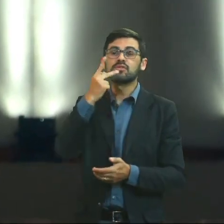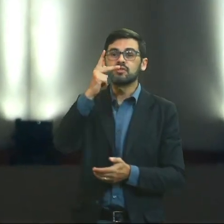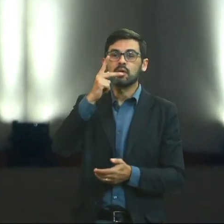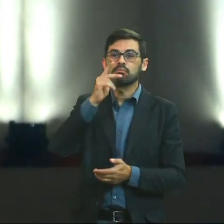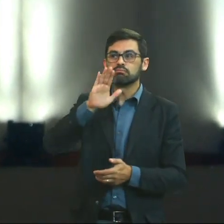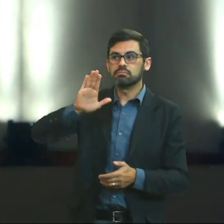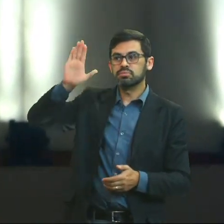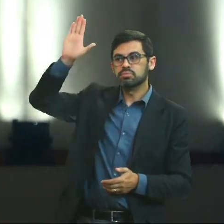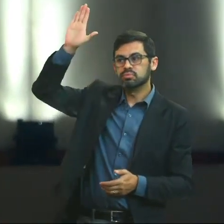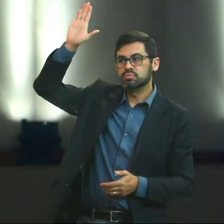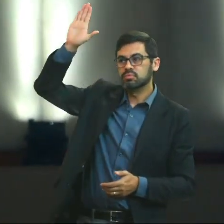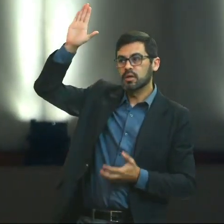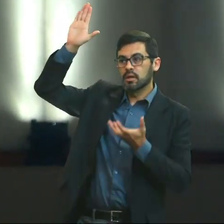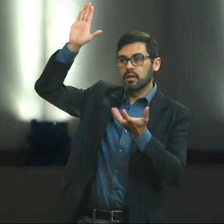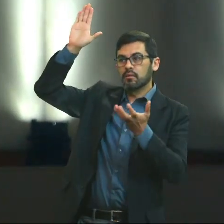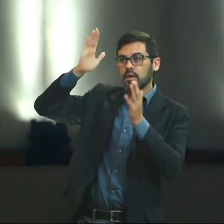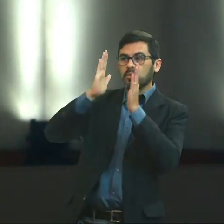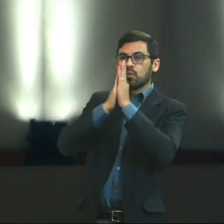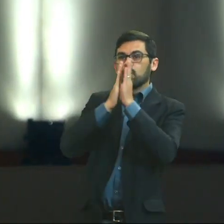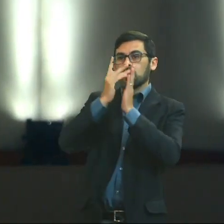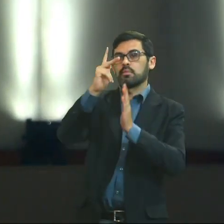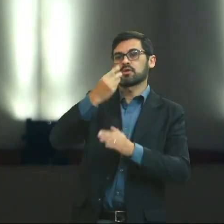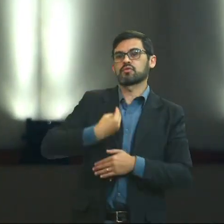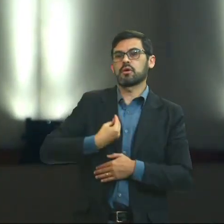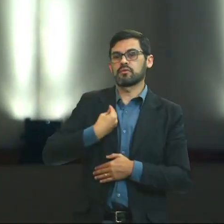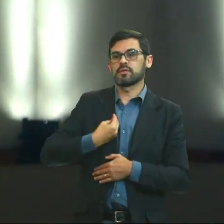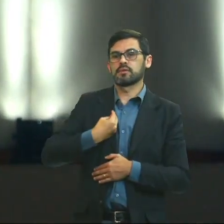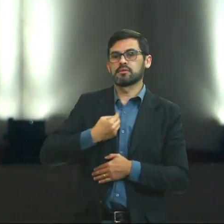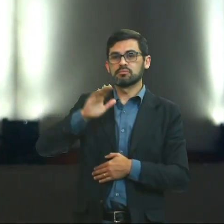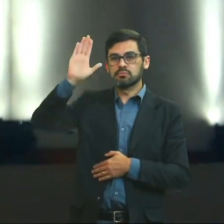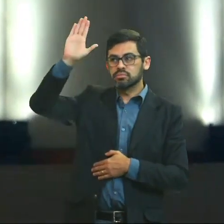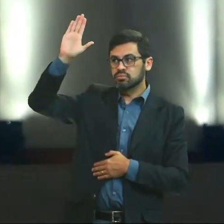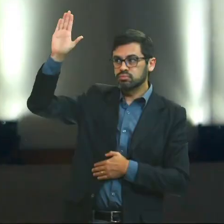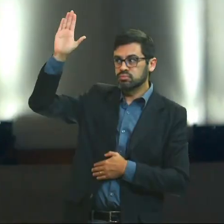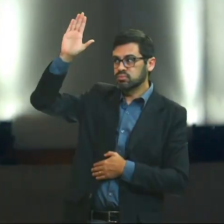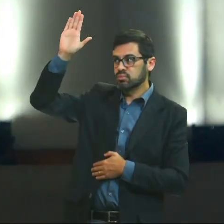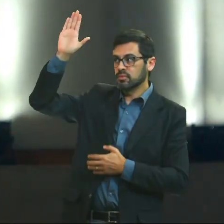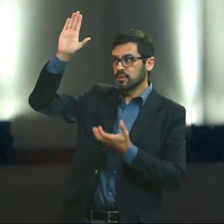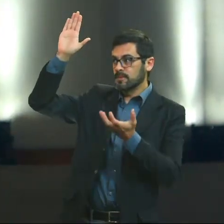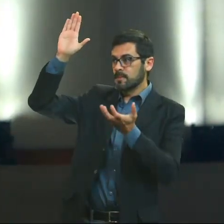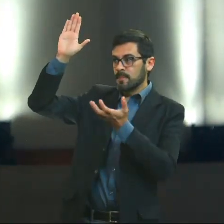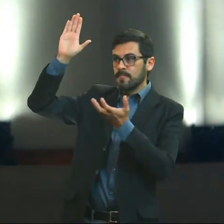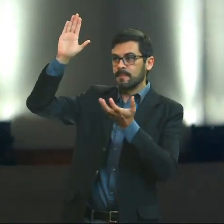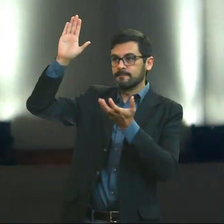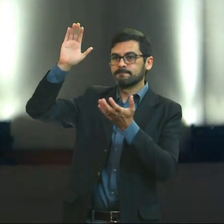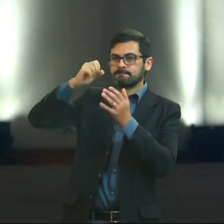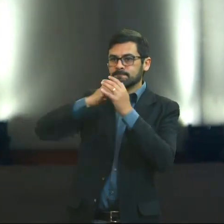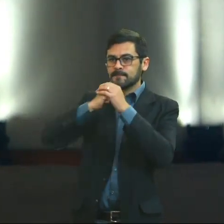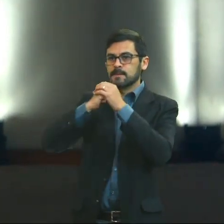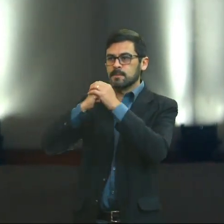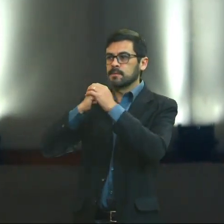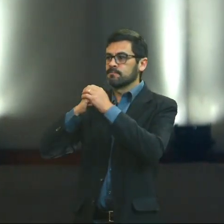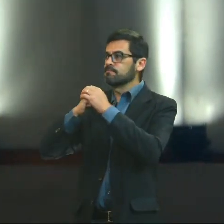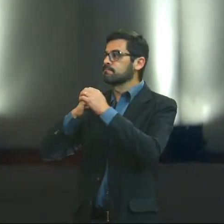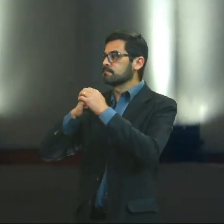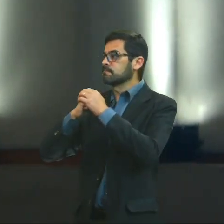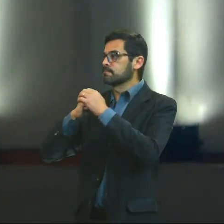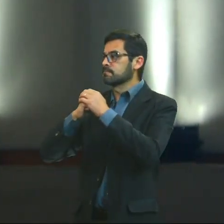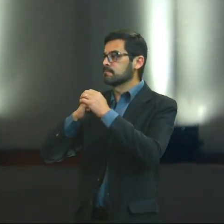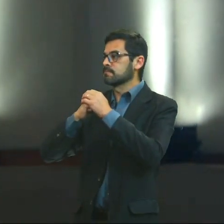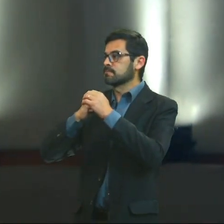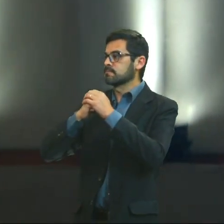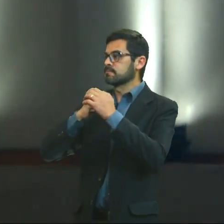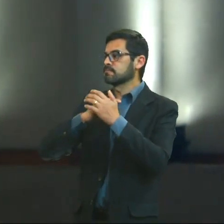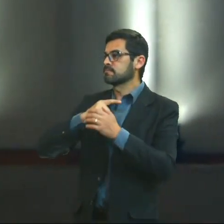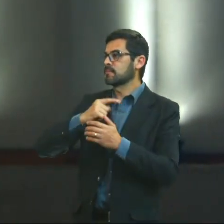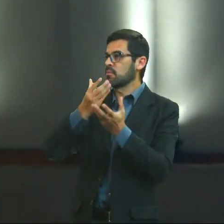você está? Levante sua mão bem alta, eu quero orar por você. Eu não vou pedir para vir aqui à frente, só levanta a mão assim, eu quero. Amém, amém, amém, amém. Isso, levanta a mão